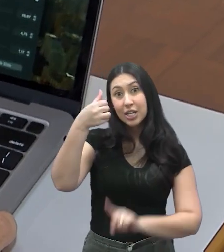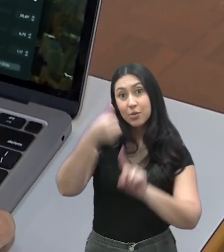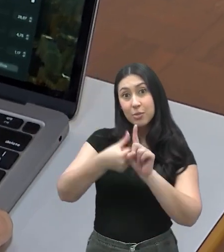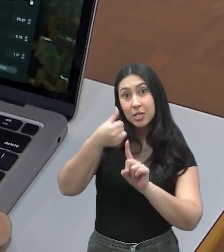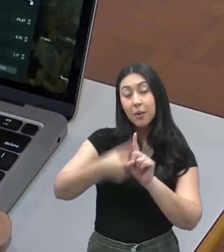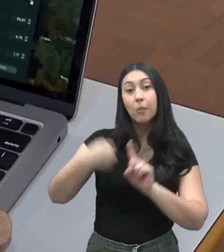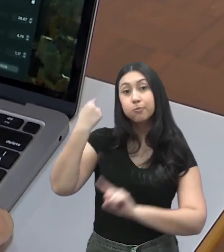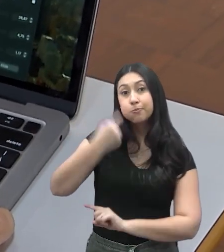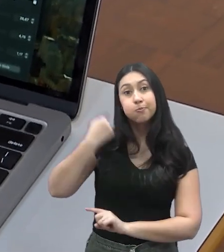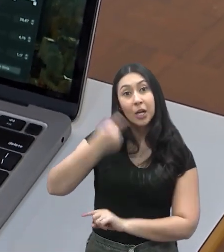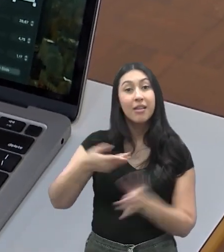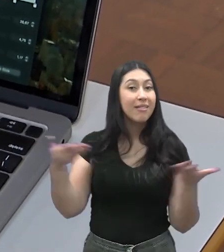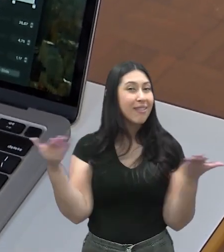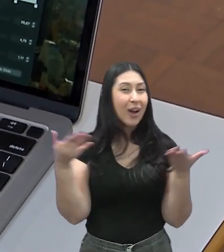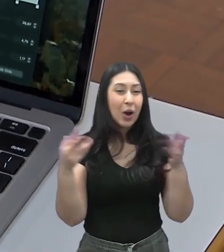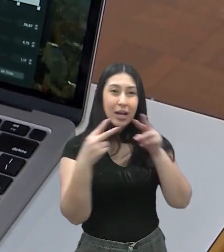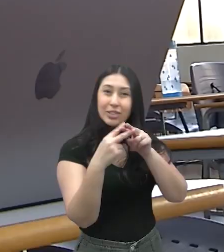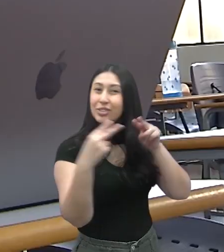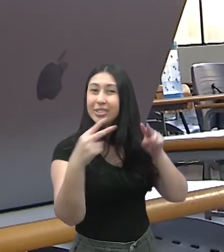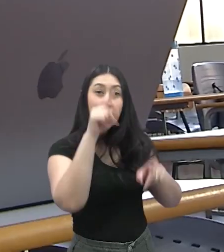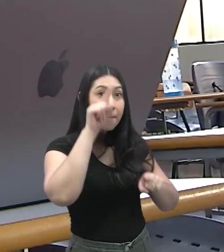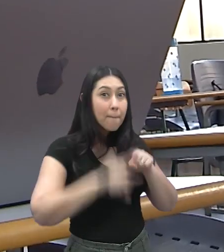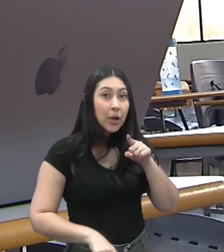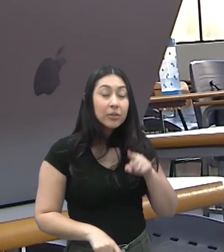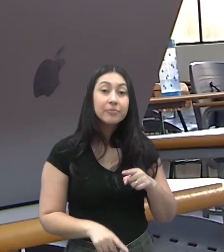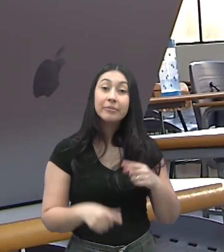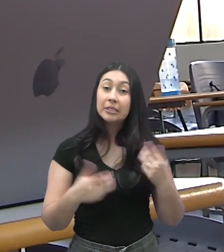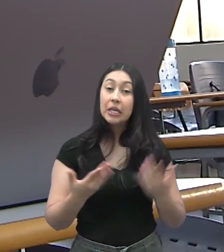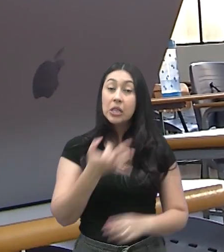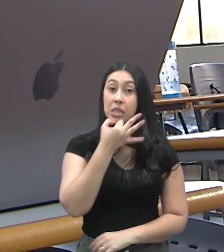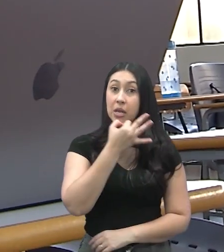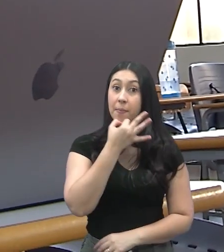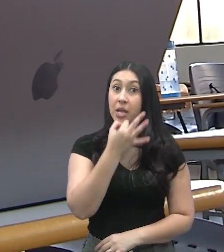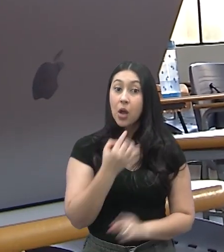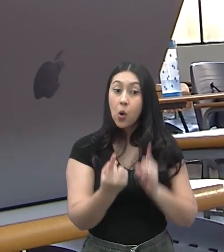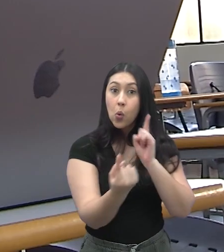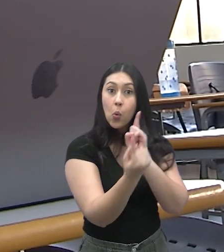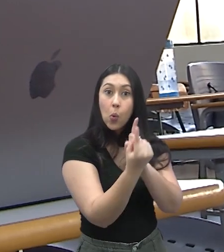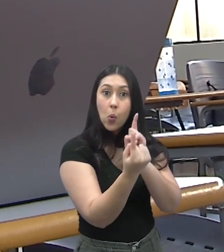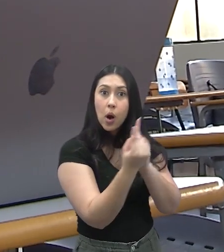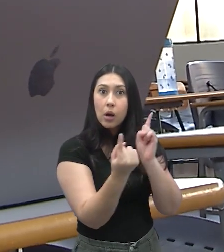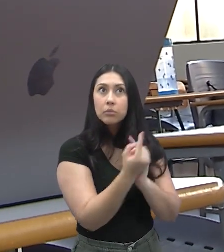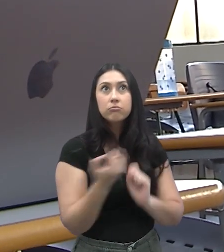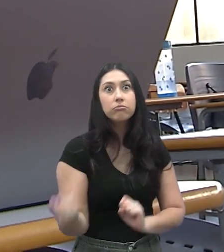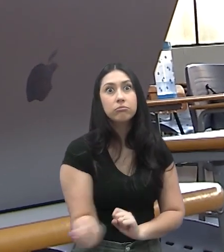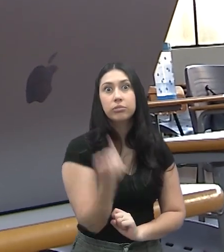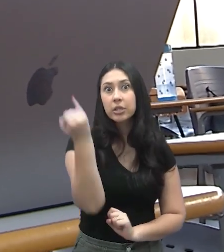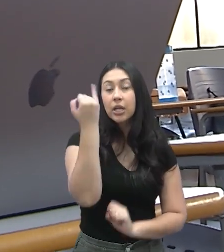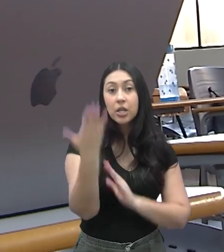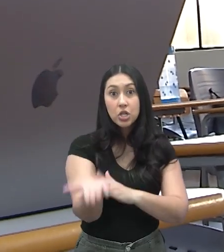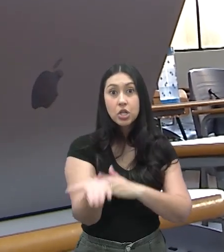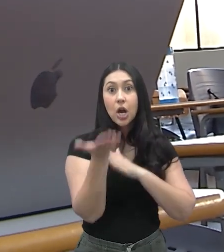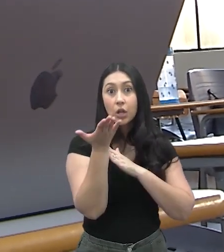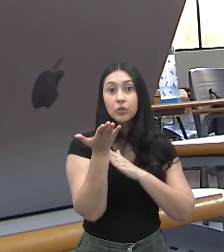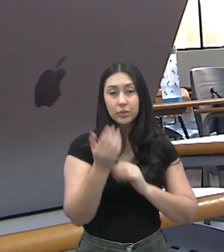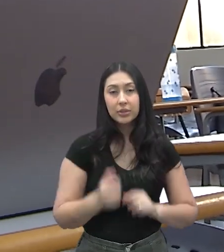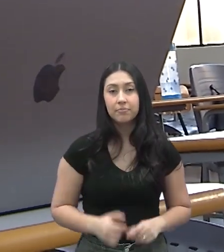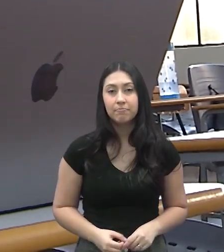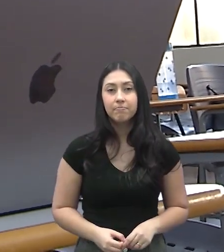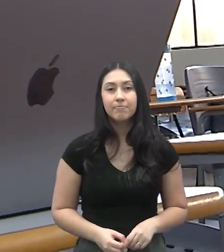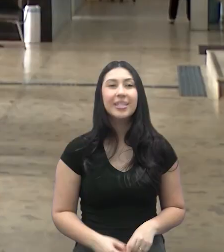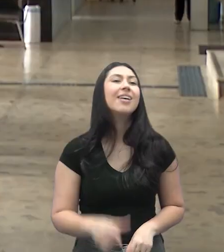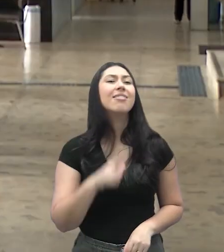das áreas que não poderão ser realizadas à distância. Para ele, os encontros presenciais são enriquecedores e ajudam na vivência